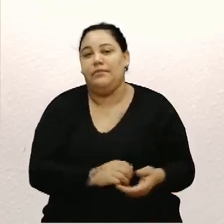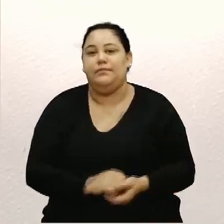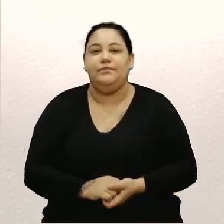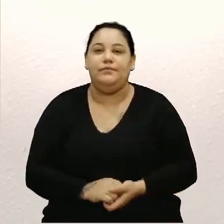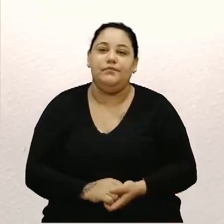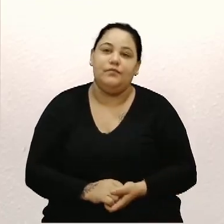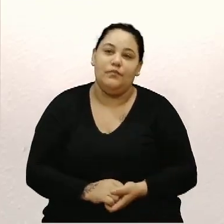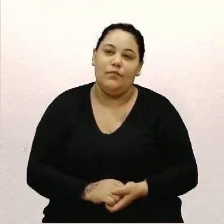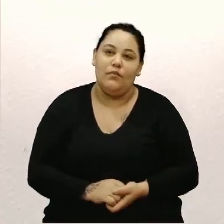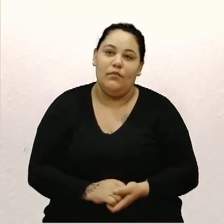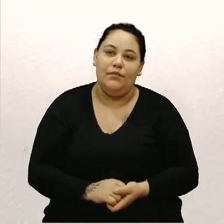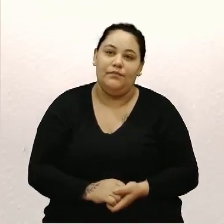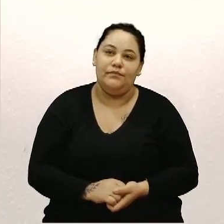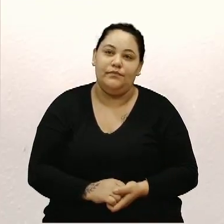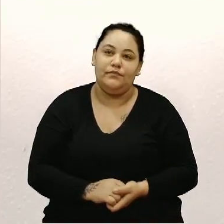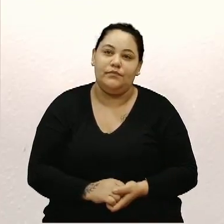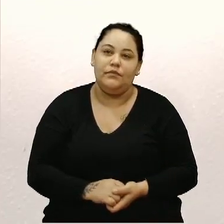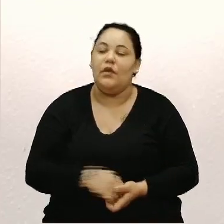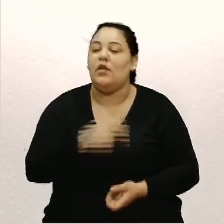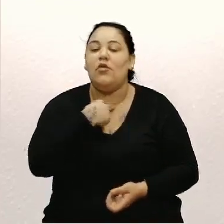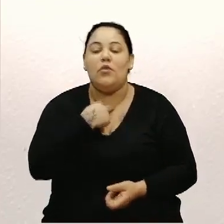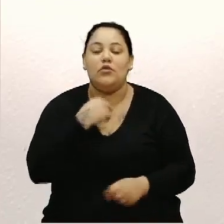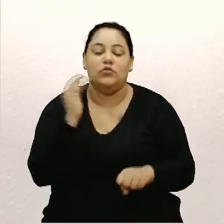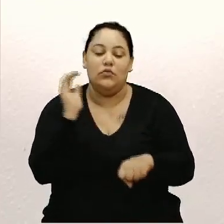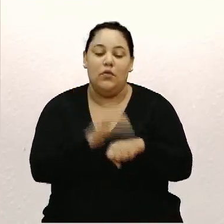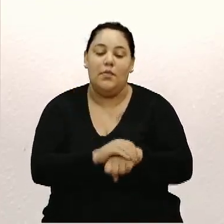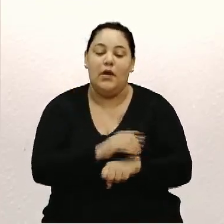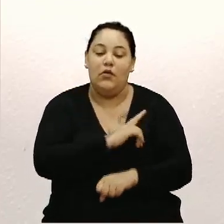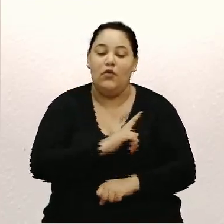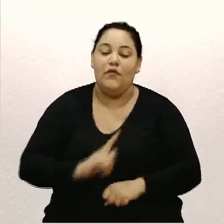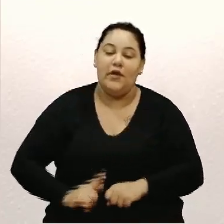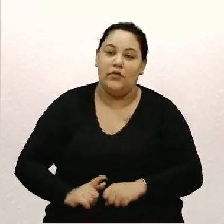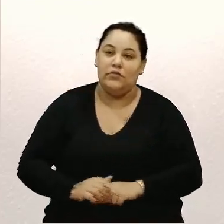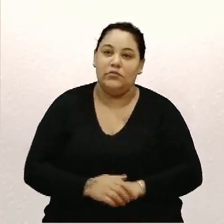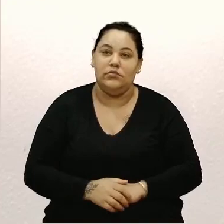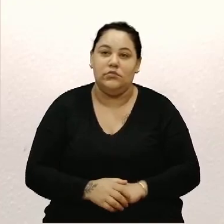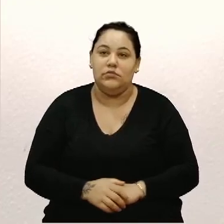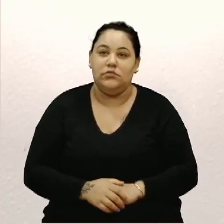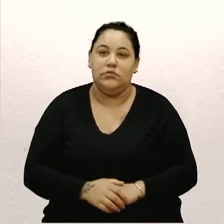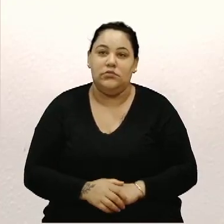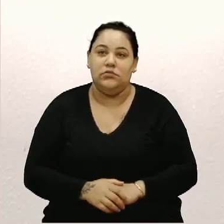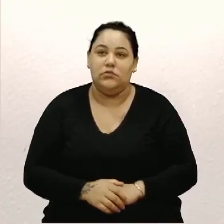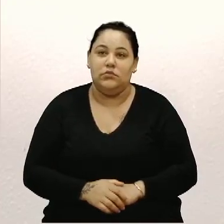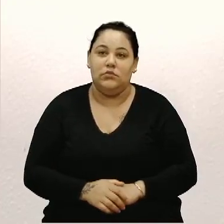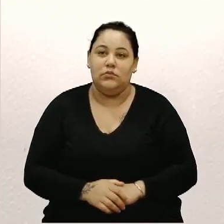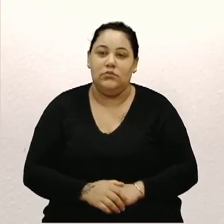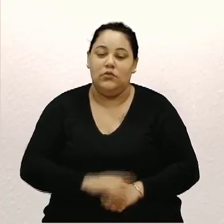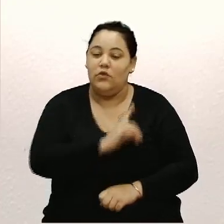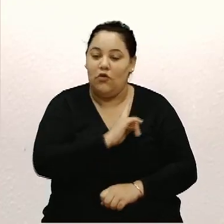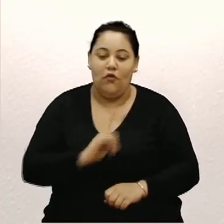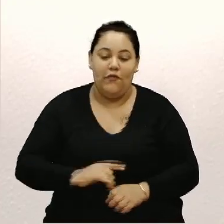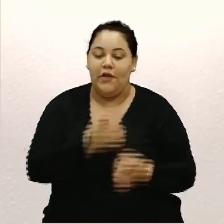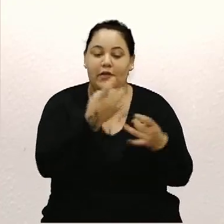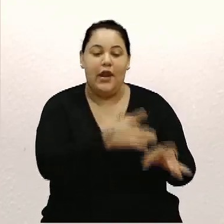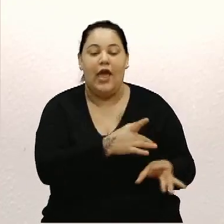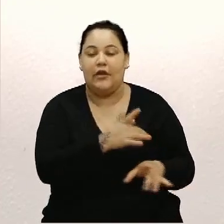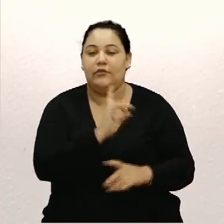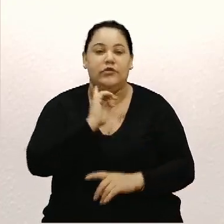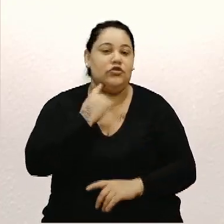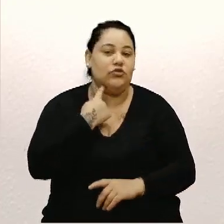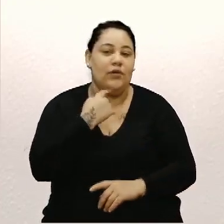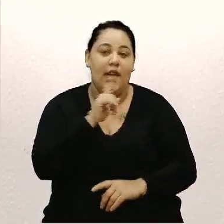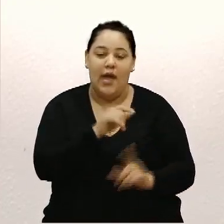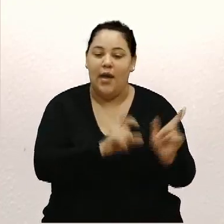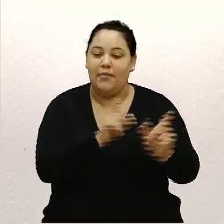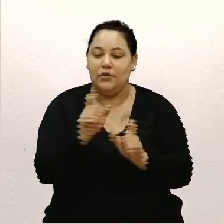Aí, claro que eu não posso culpar o governo que não vai lá. Não é o governo que vai lá e atira o lixo. São as pessoas. E eu culpo a